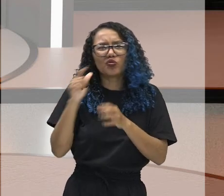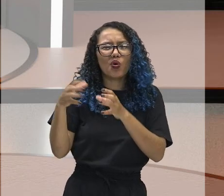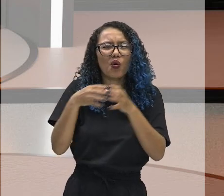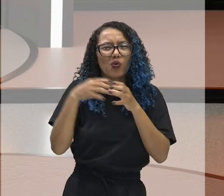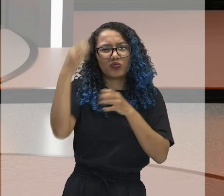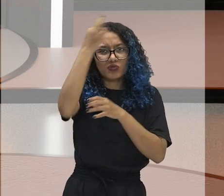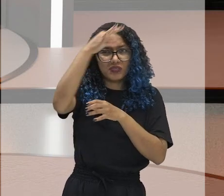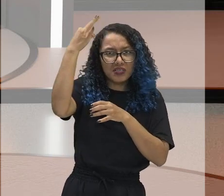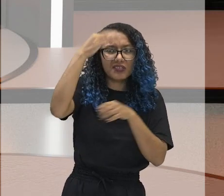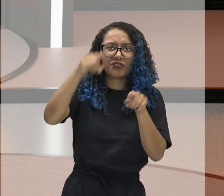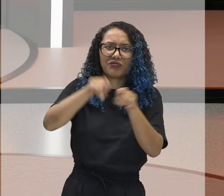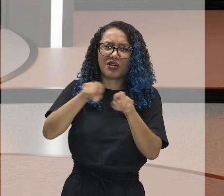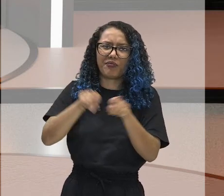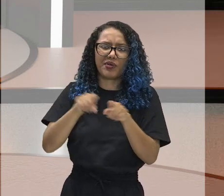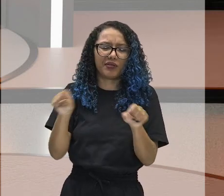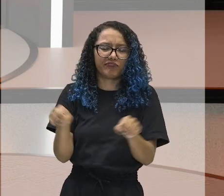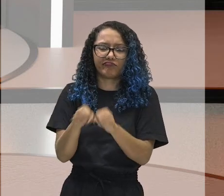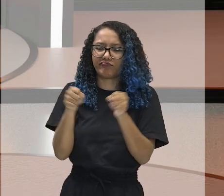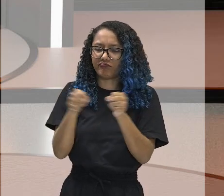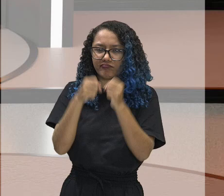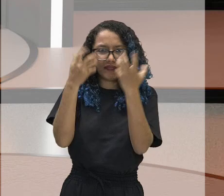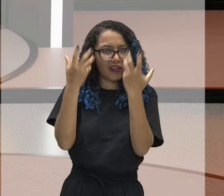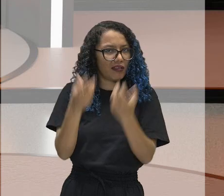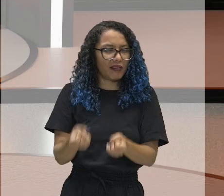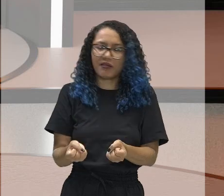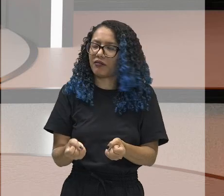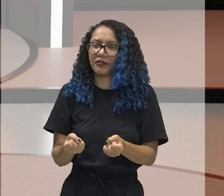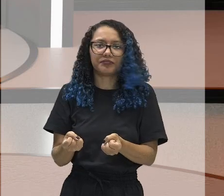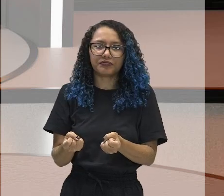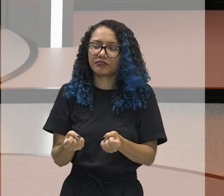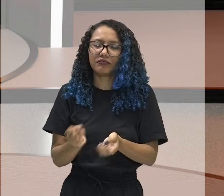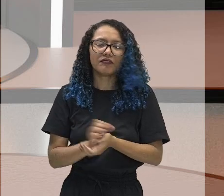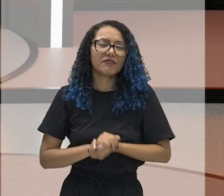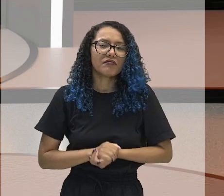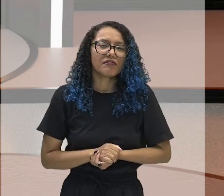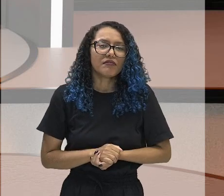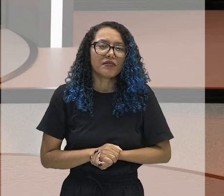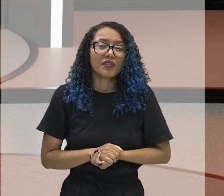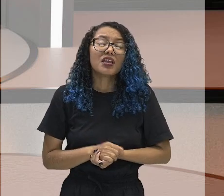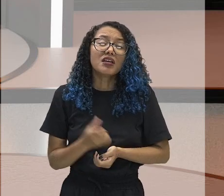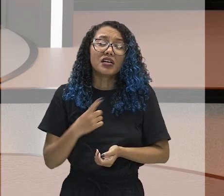ressaltar, galera, que existiam muitas diferenças e muitos